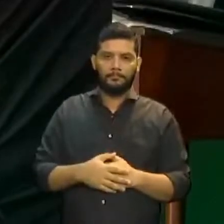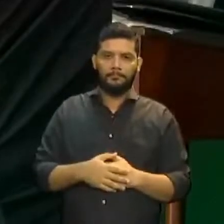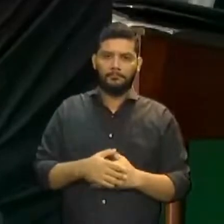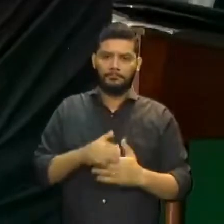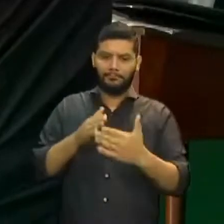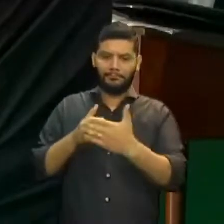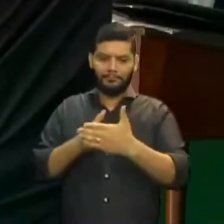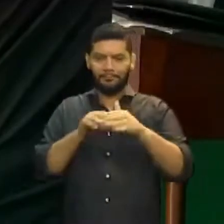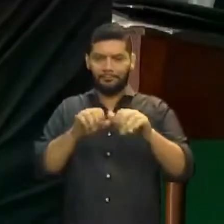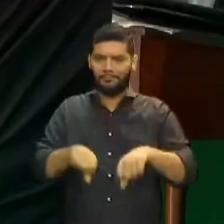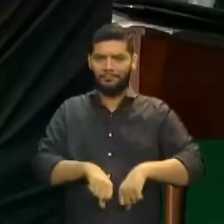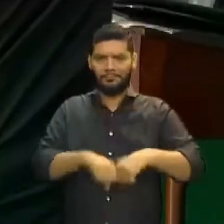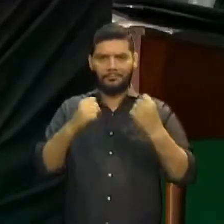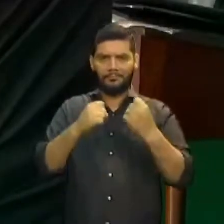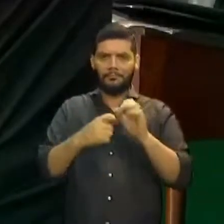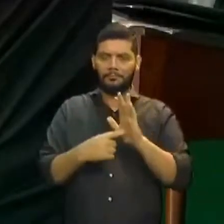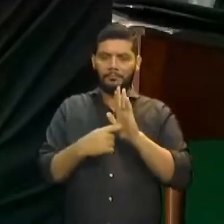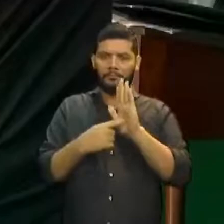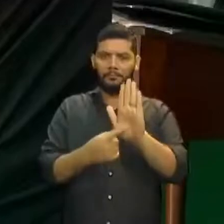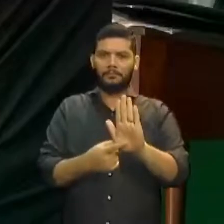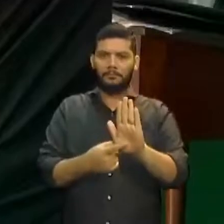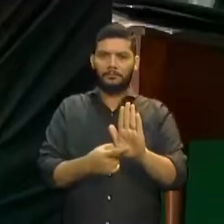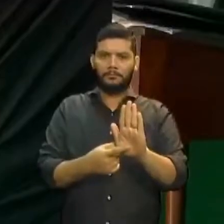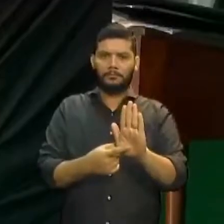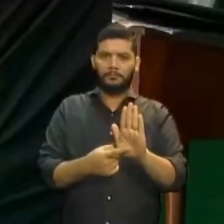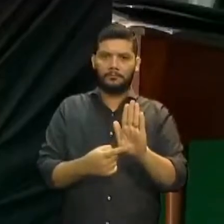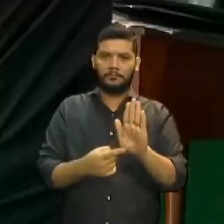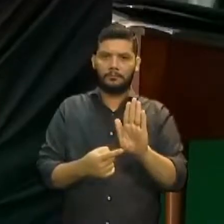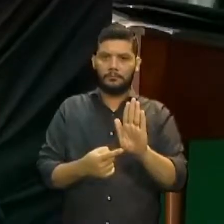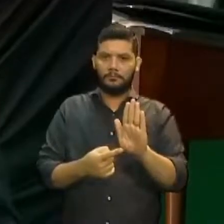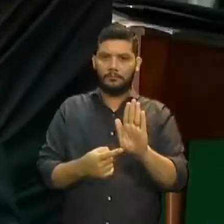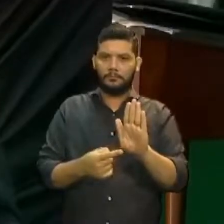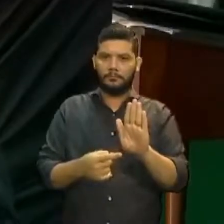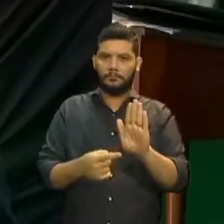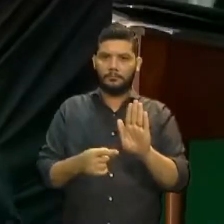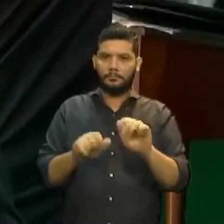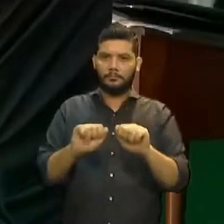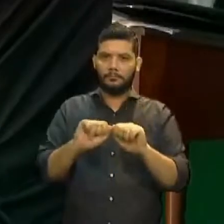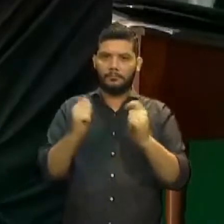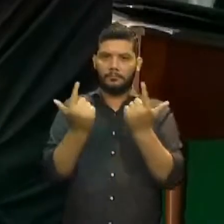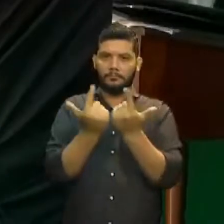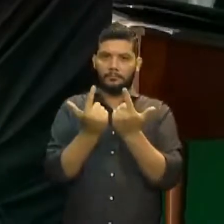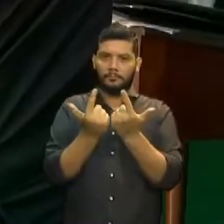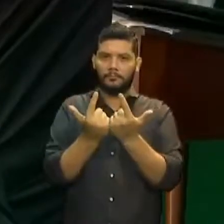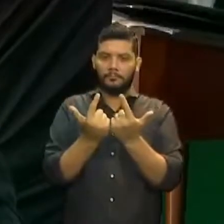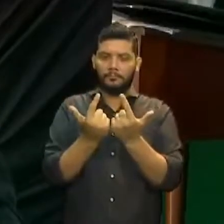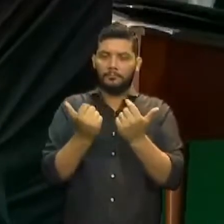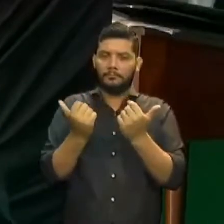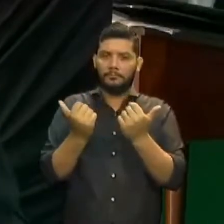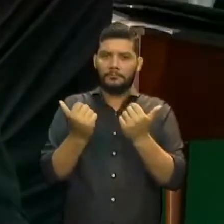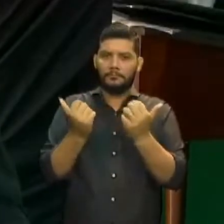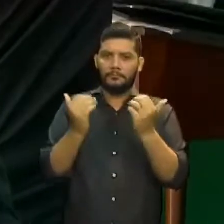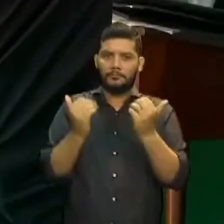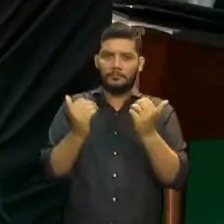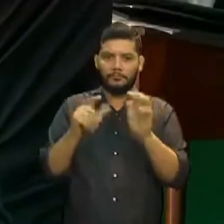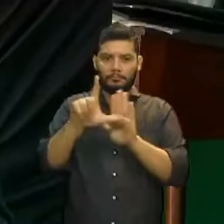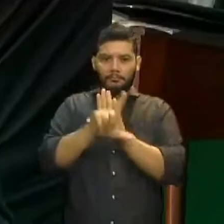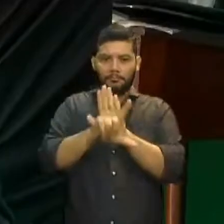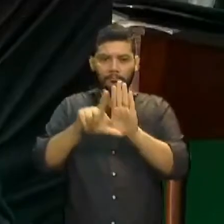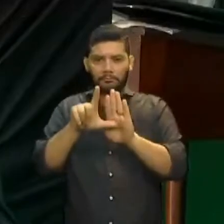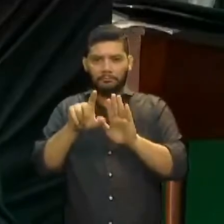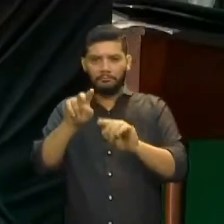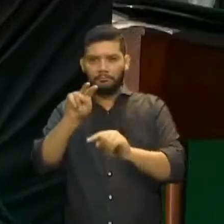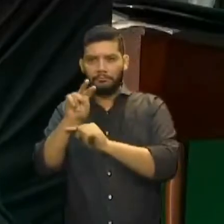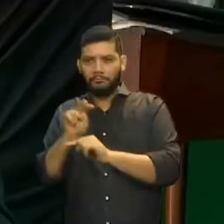sociedade. É nós quebrarmos paradigmas, é nós mostrarmos, deputado Marcos Caos, que a Assembleia ela vai